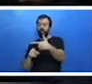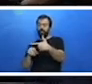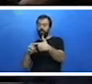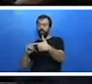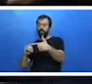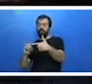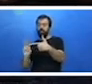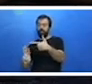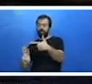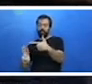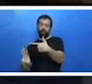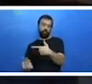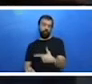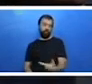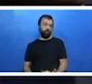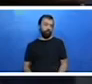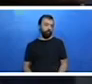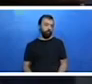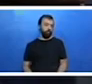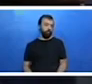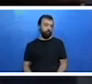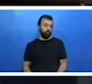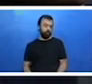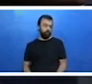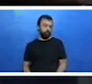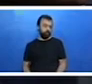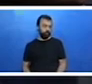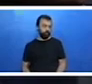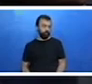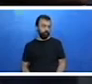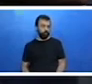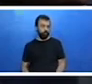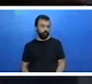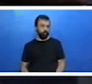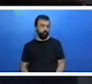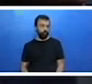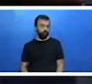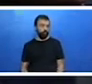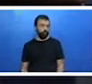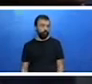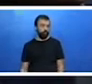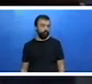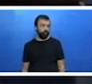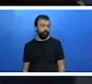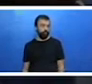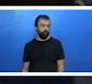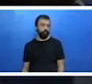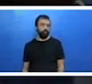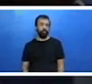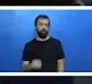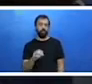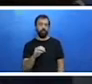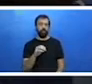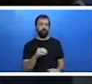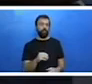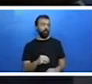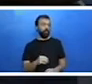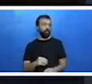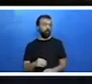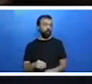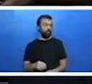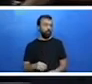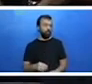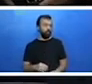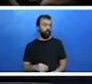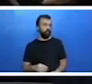resultado? Porque aqui eu tenho 0,3. Peguei a vírgula, voltei uma casa para